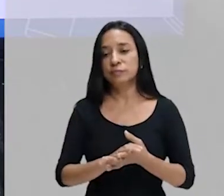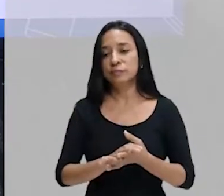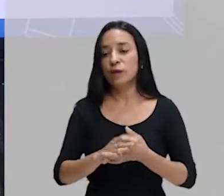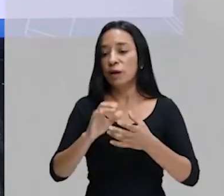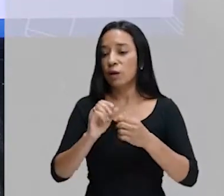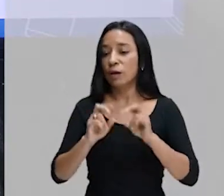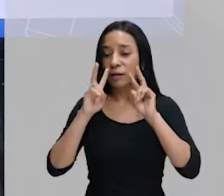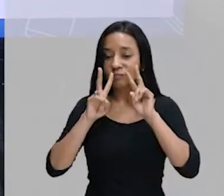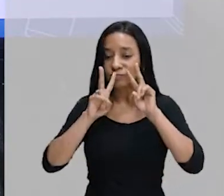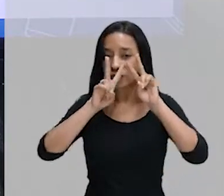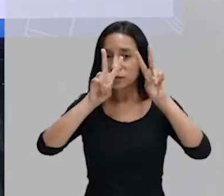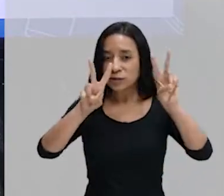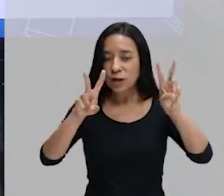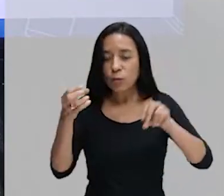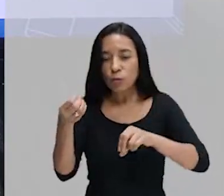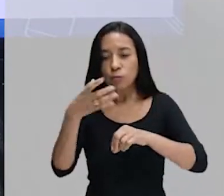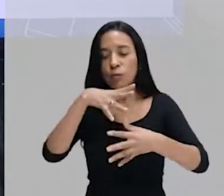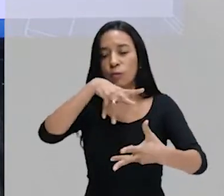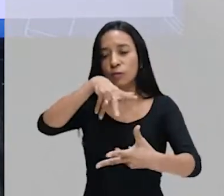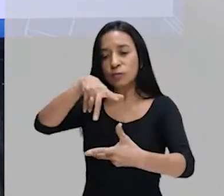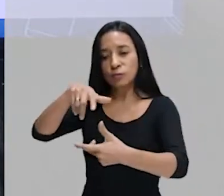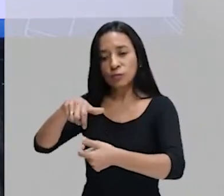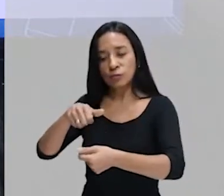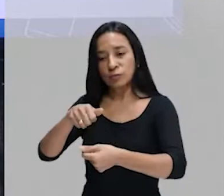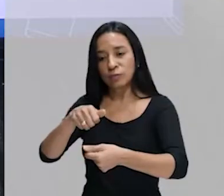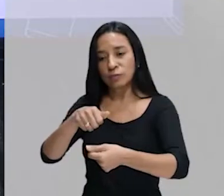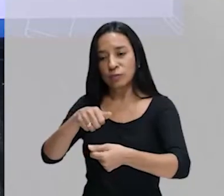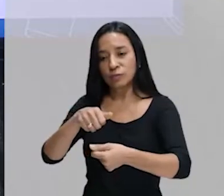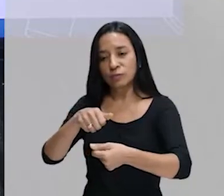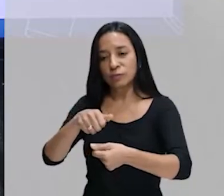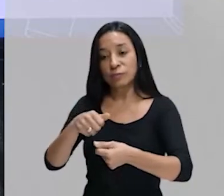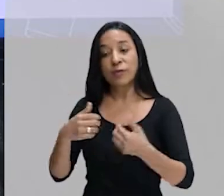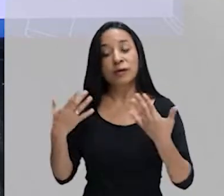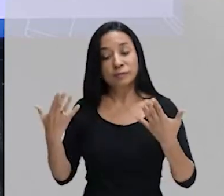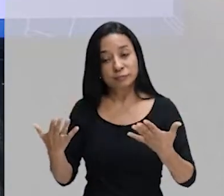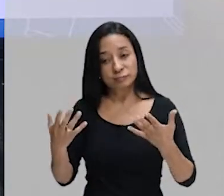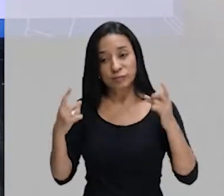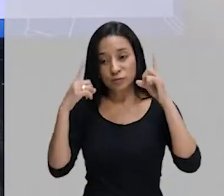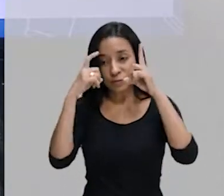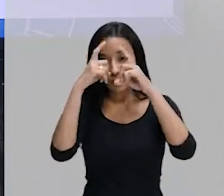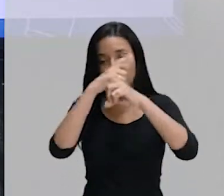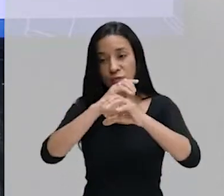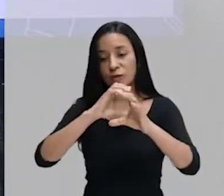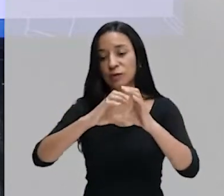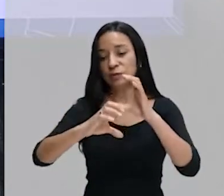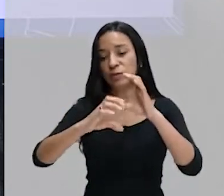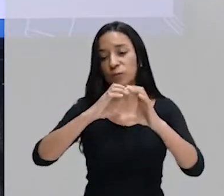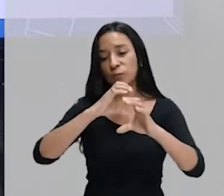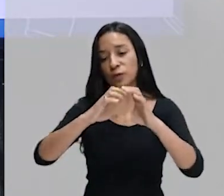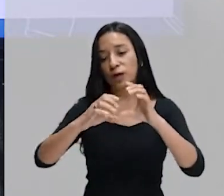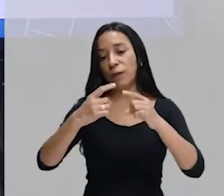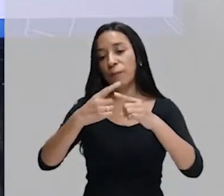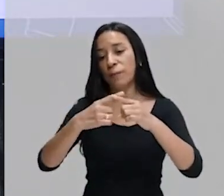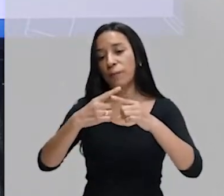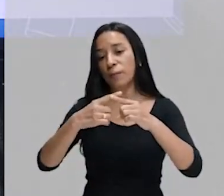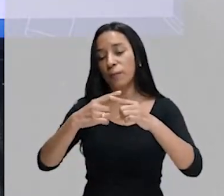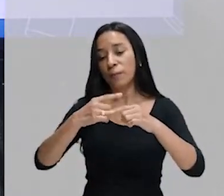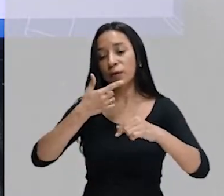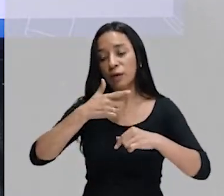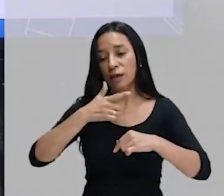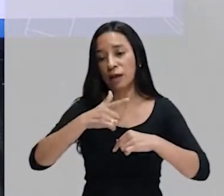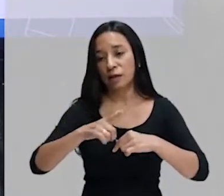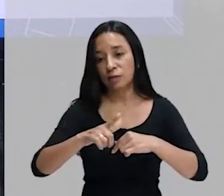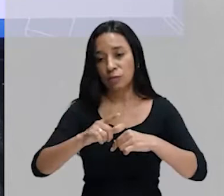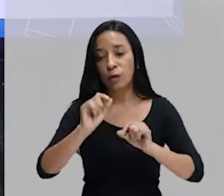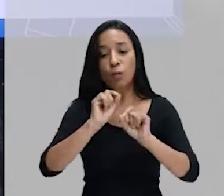nova visão de mundo, tá? Apesar da dificuldade de se comunicar por conta do idioma, tá? O que